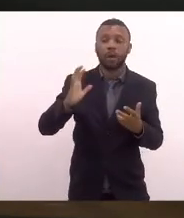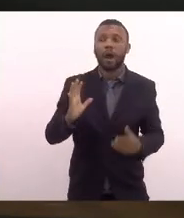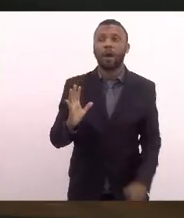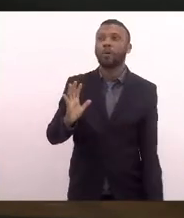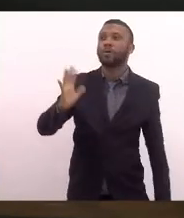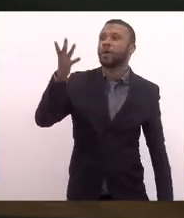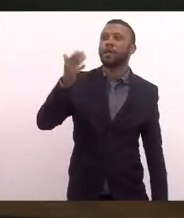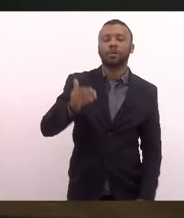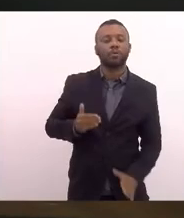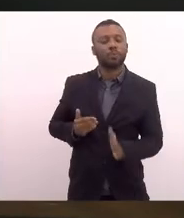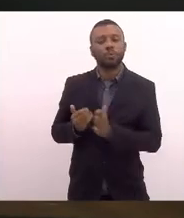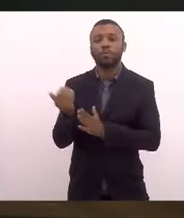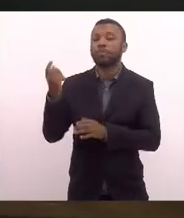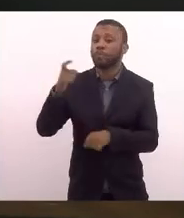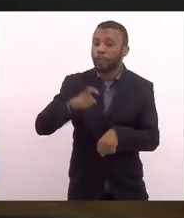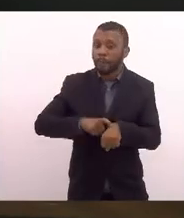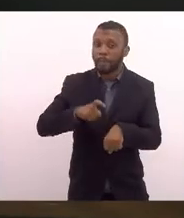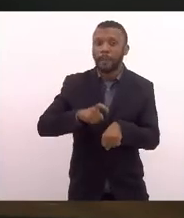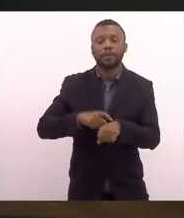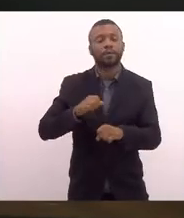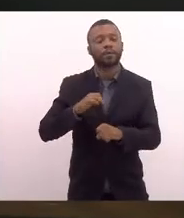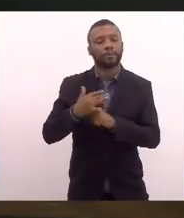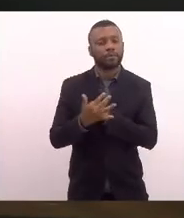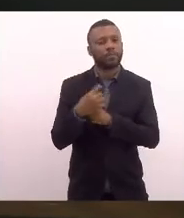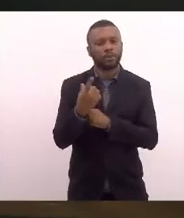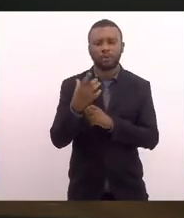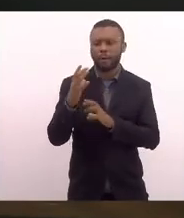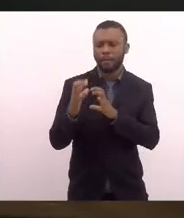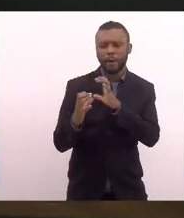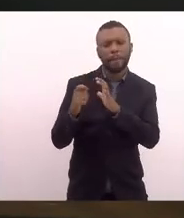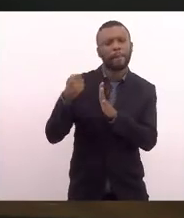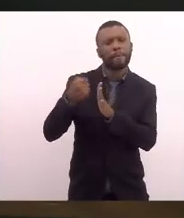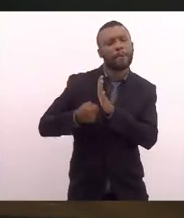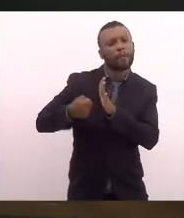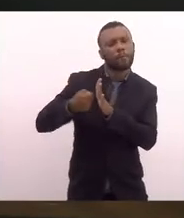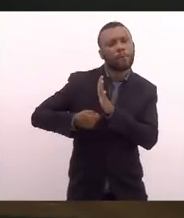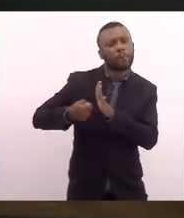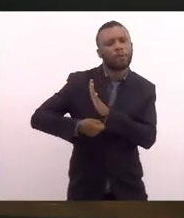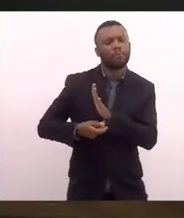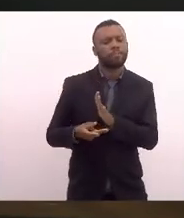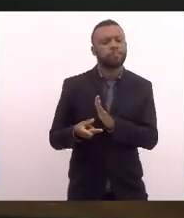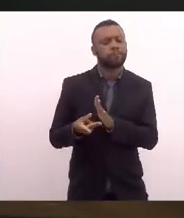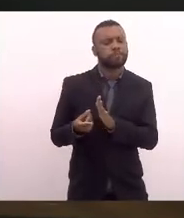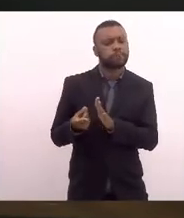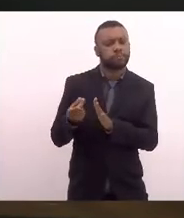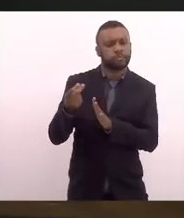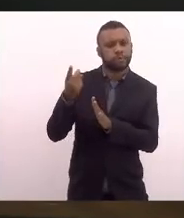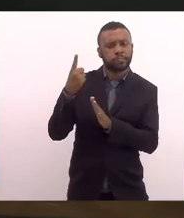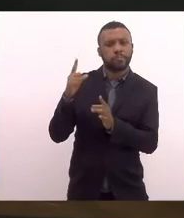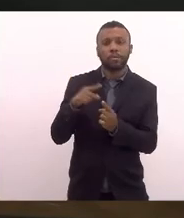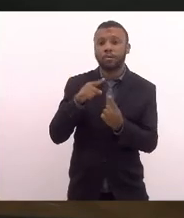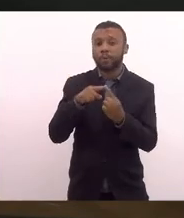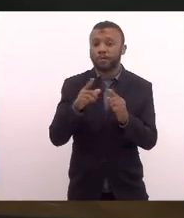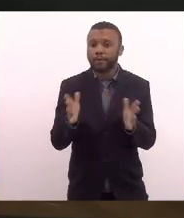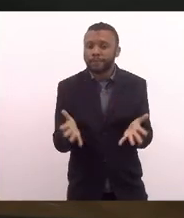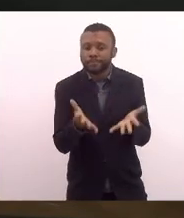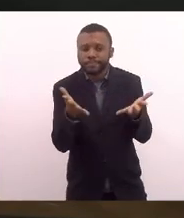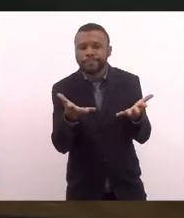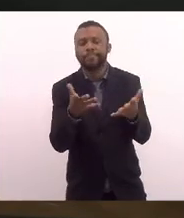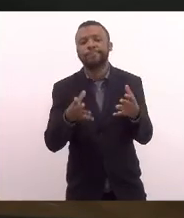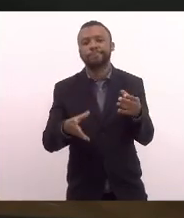da pandemia, então a gente está brigando há muito tempo, não é, pelo fortalecimento do nosso Sistema Único de